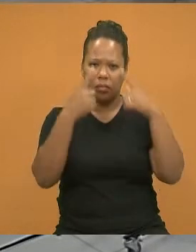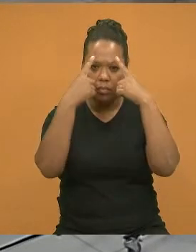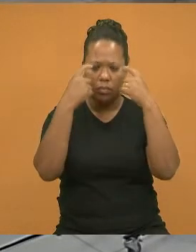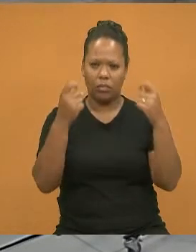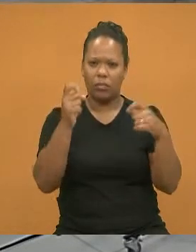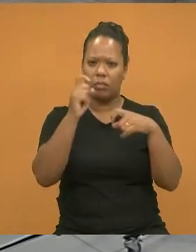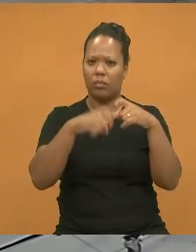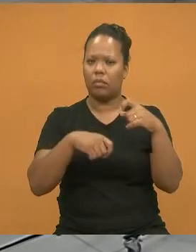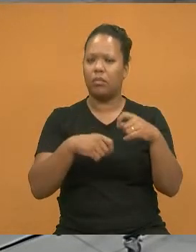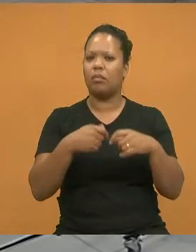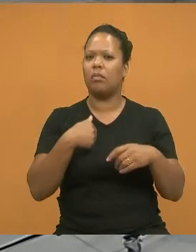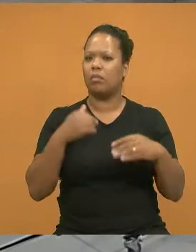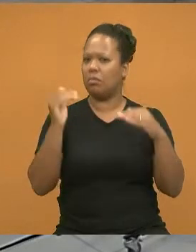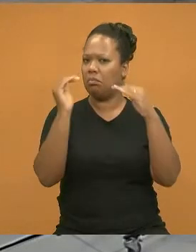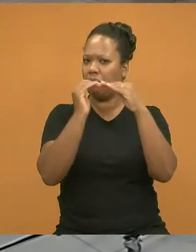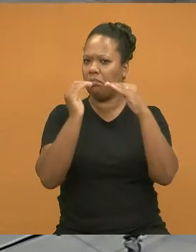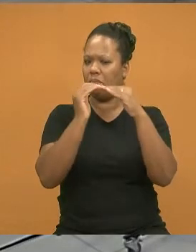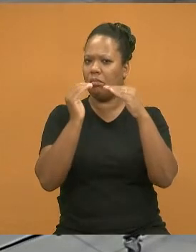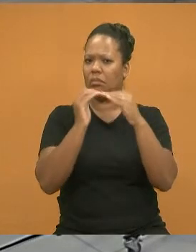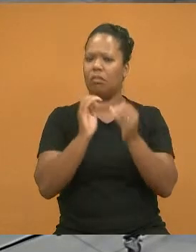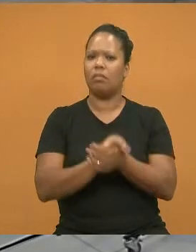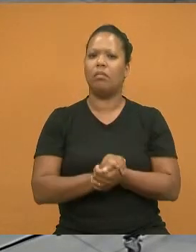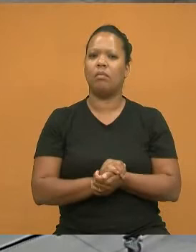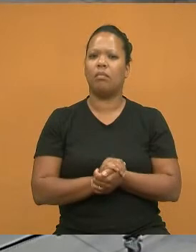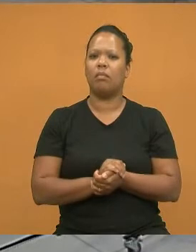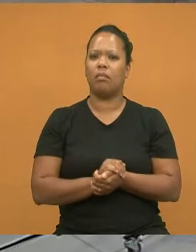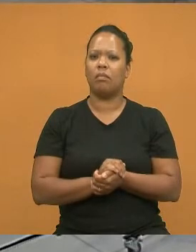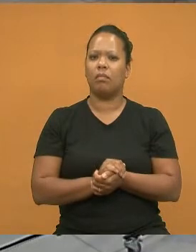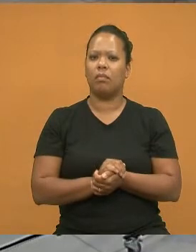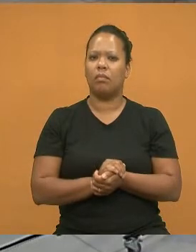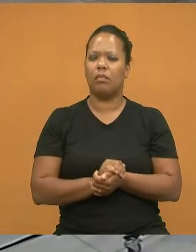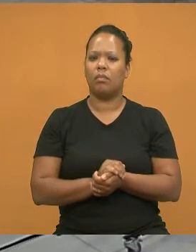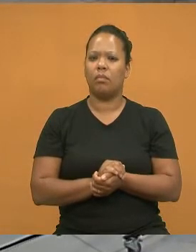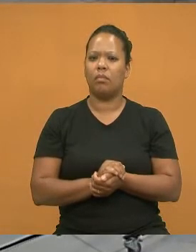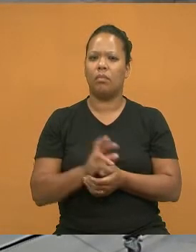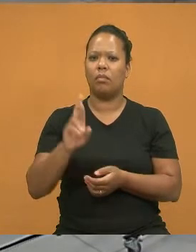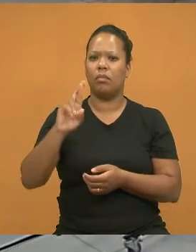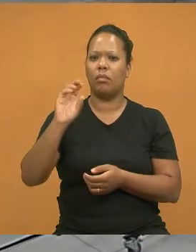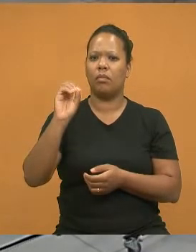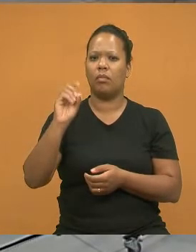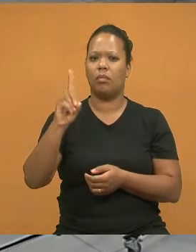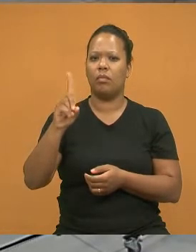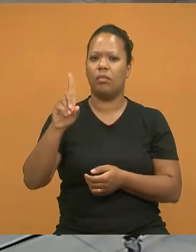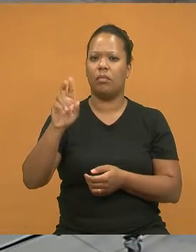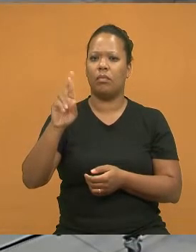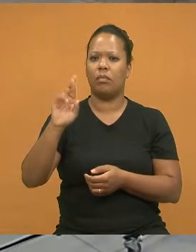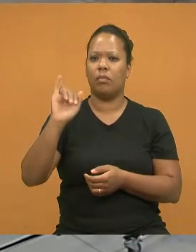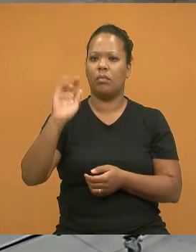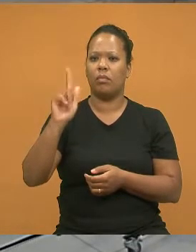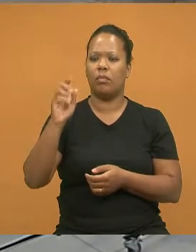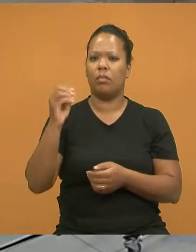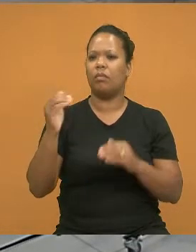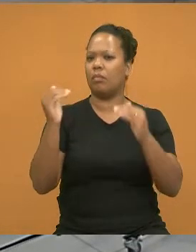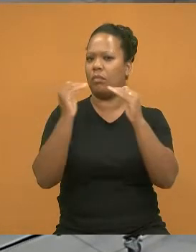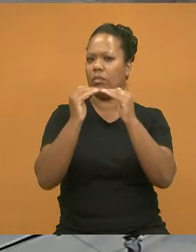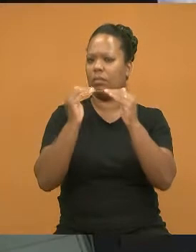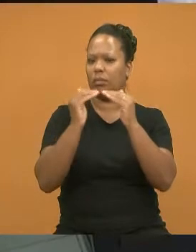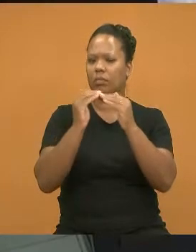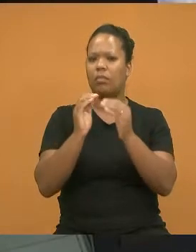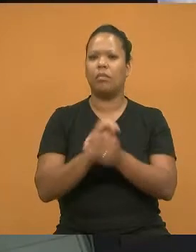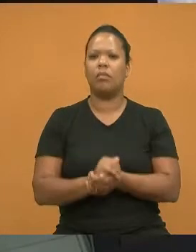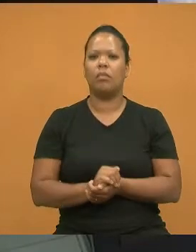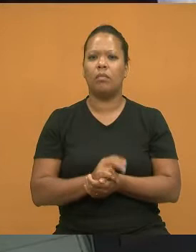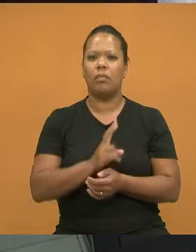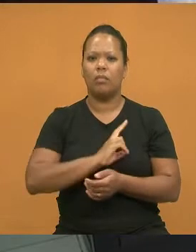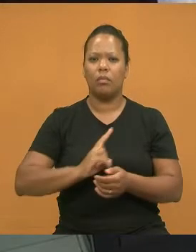crime. Eu sou favorável. Como vota, vereador Dr. Rodrigo Salomão? Favorável. Como